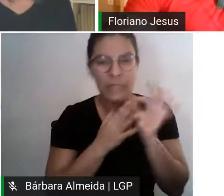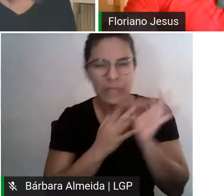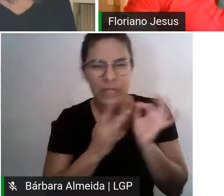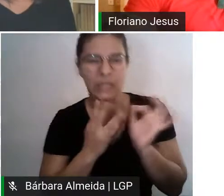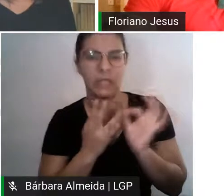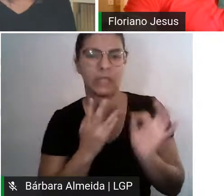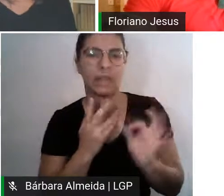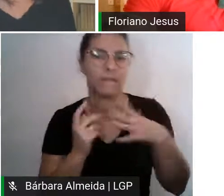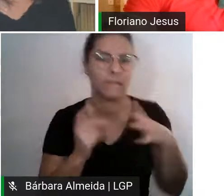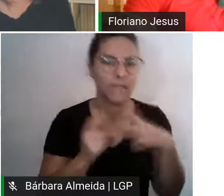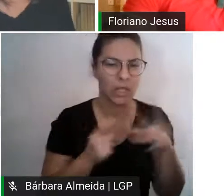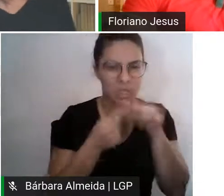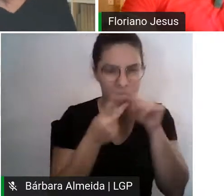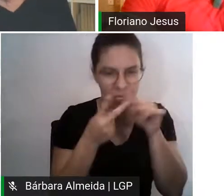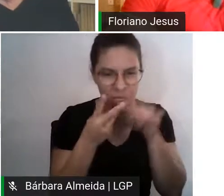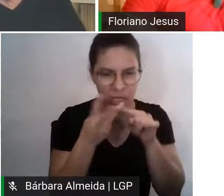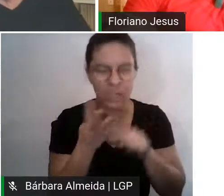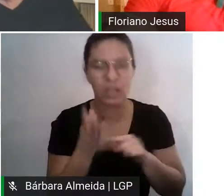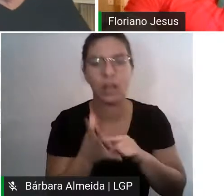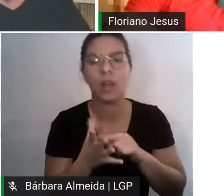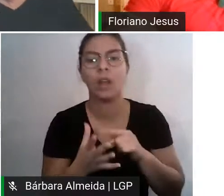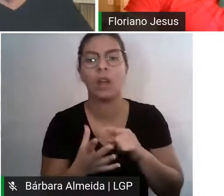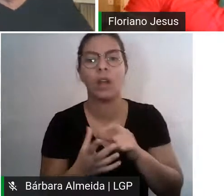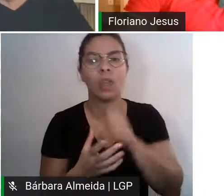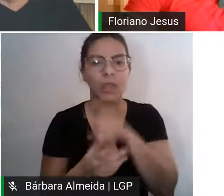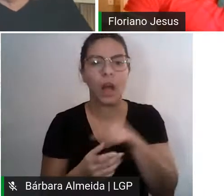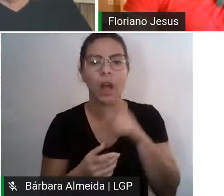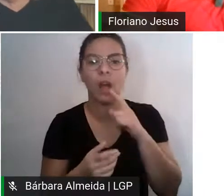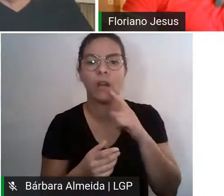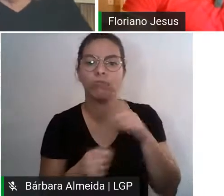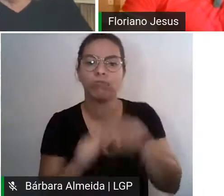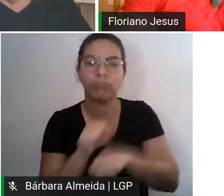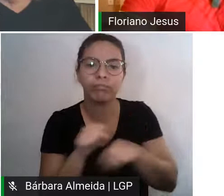que é que aquelas lesões conseguem fazer,